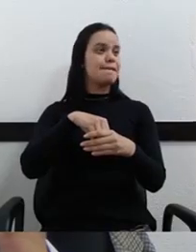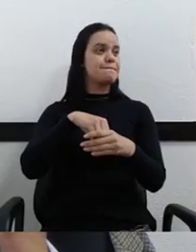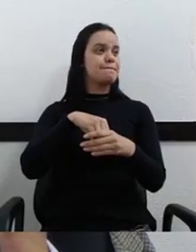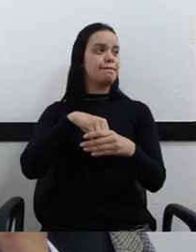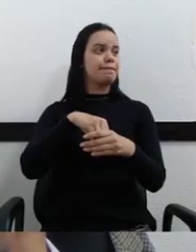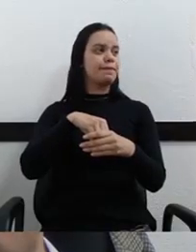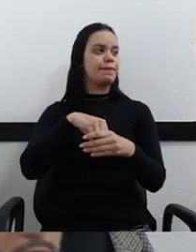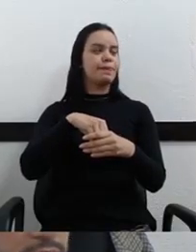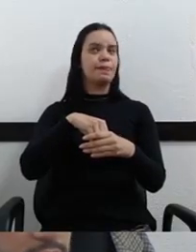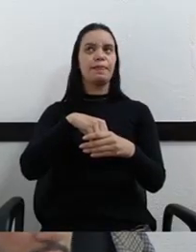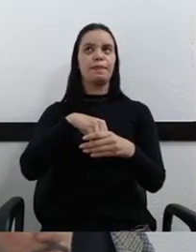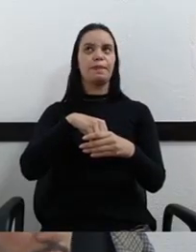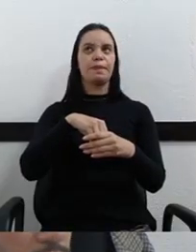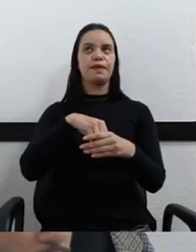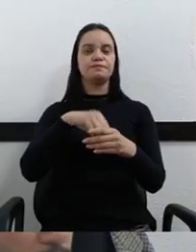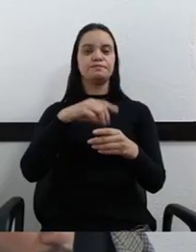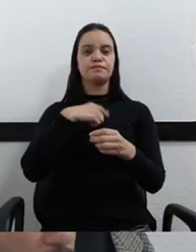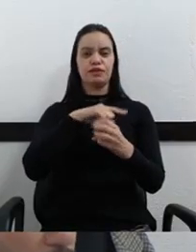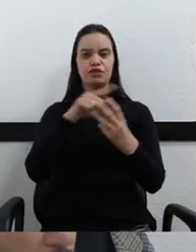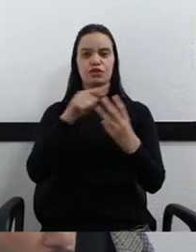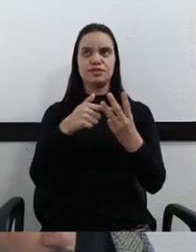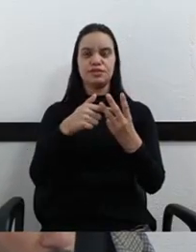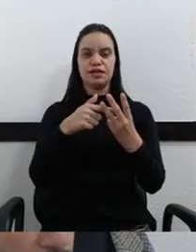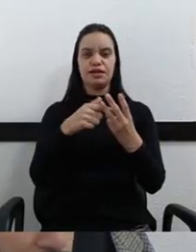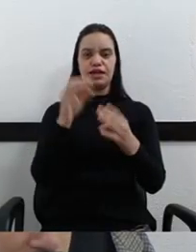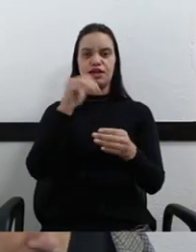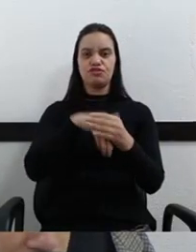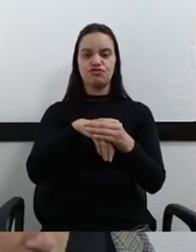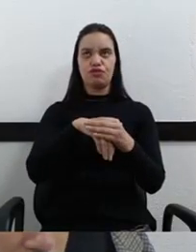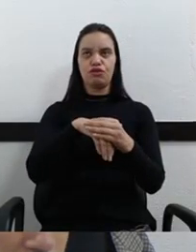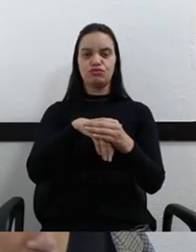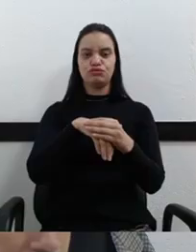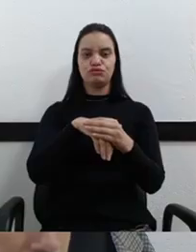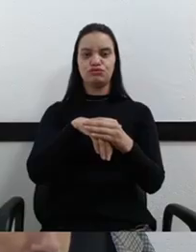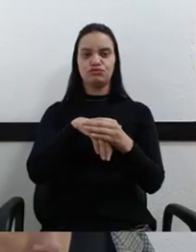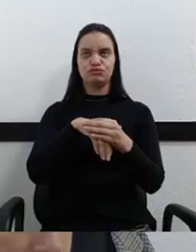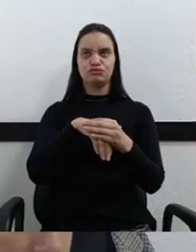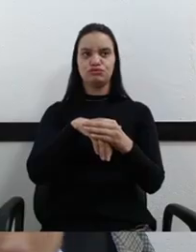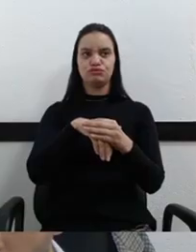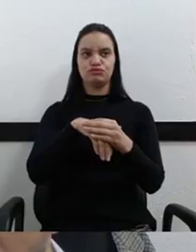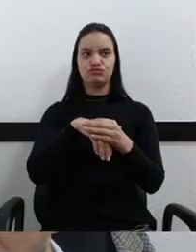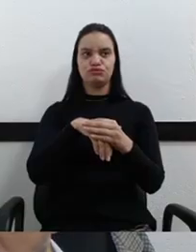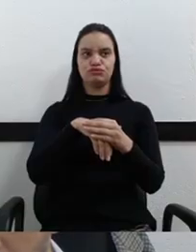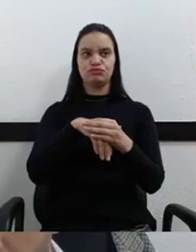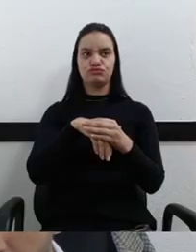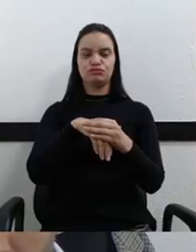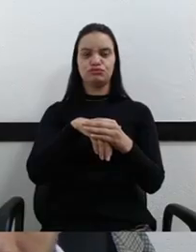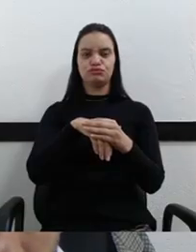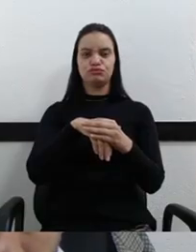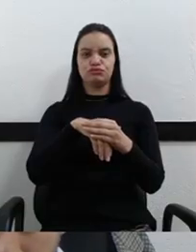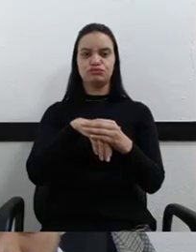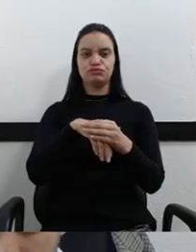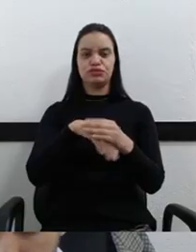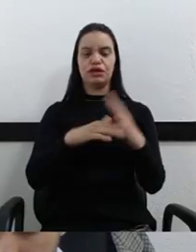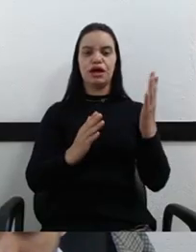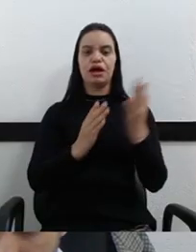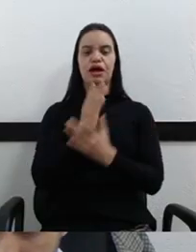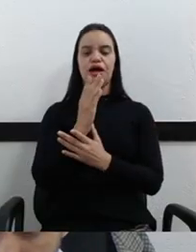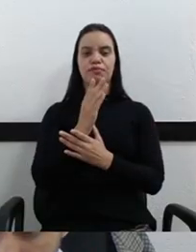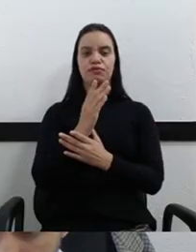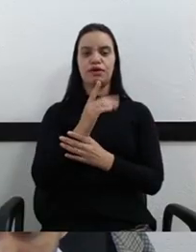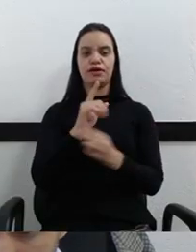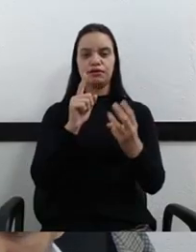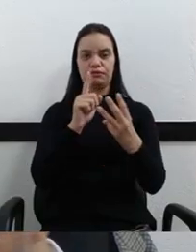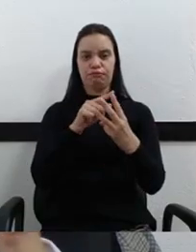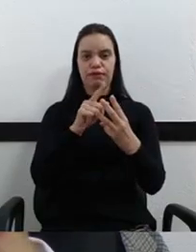Não, a Suhaile, eu e o Bruno, 3. Sara, você contou, né? Fica aprovada, então, a